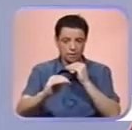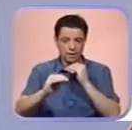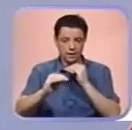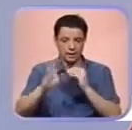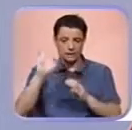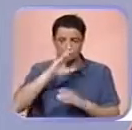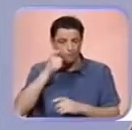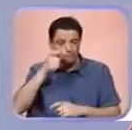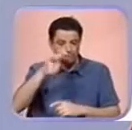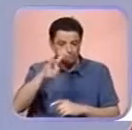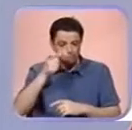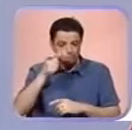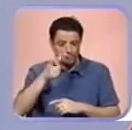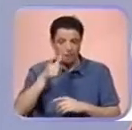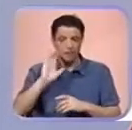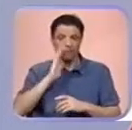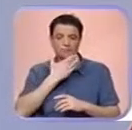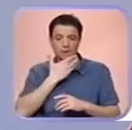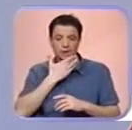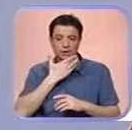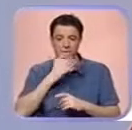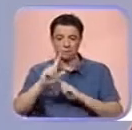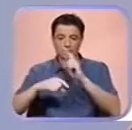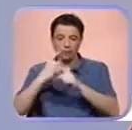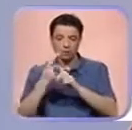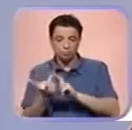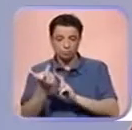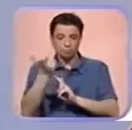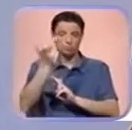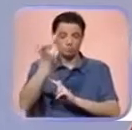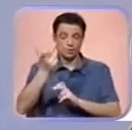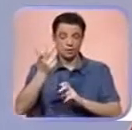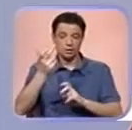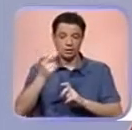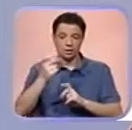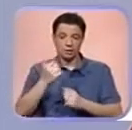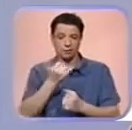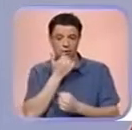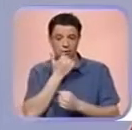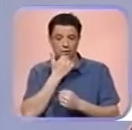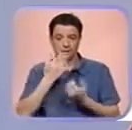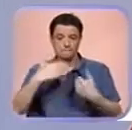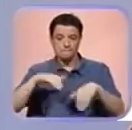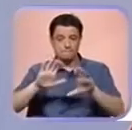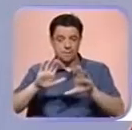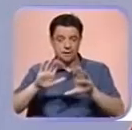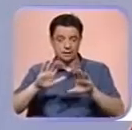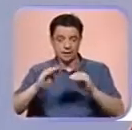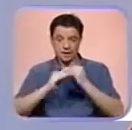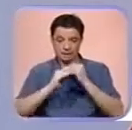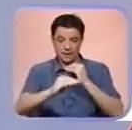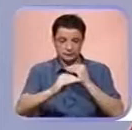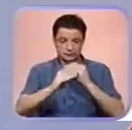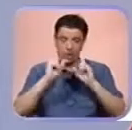a pessoa está com uma dioptria este ano, uma dioptria e meia para o ano, duas daqui a dois anos, está muito descontente com a sua miopia, mas é exatamente a fase em que não pode